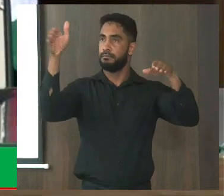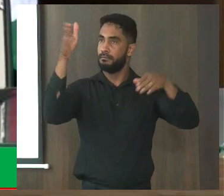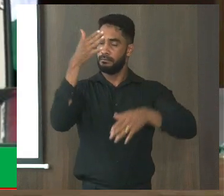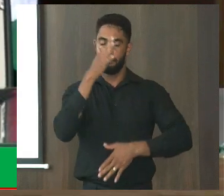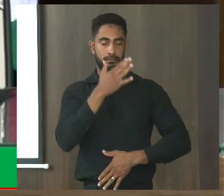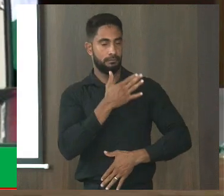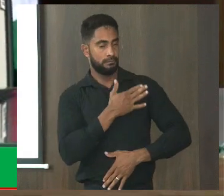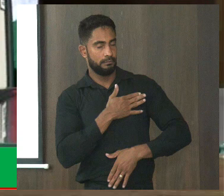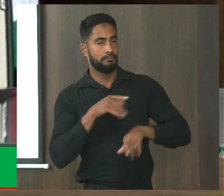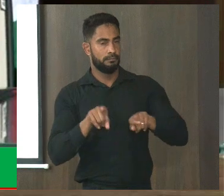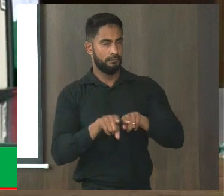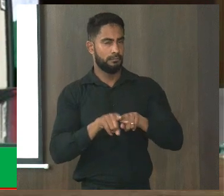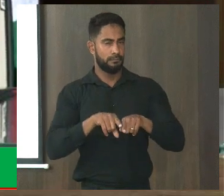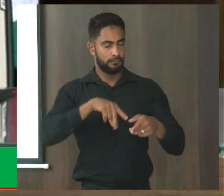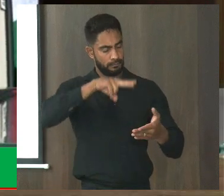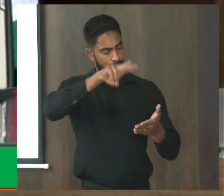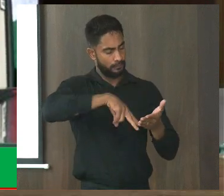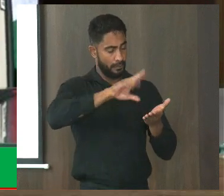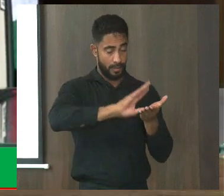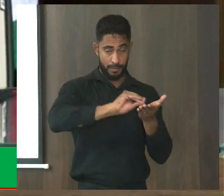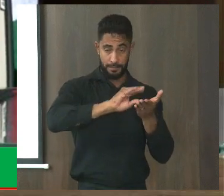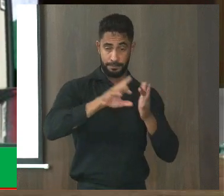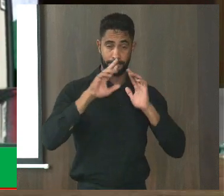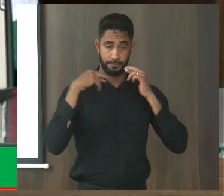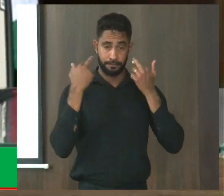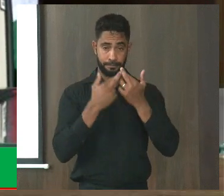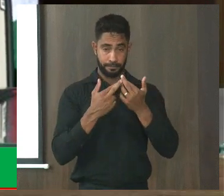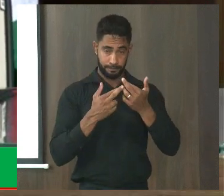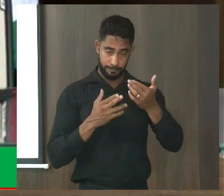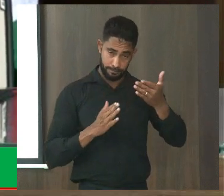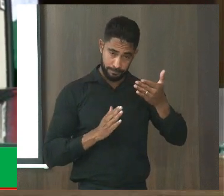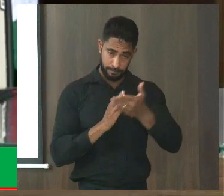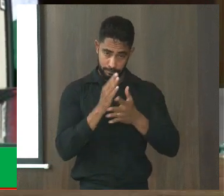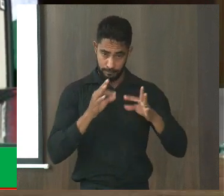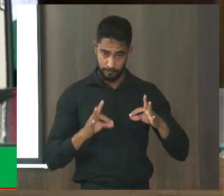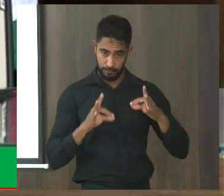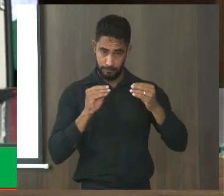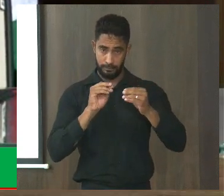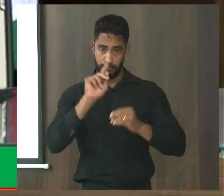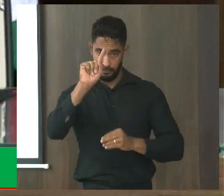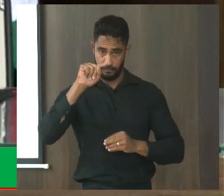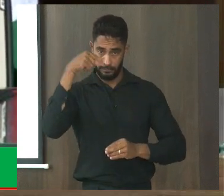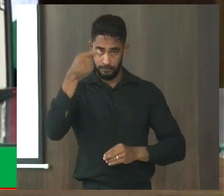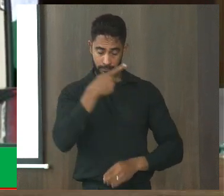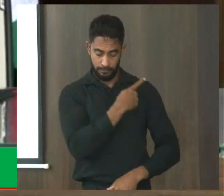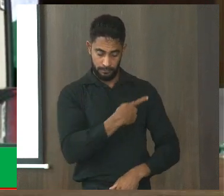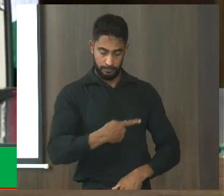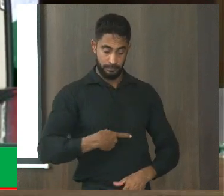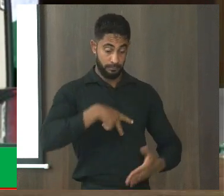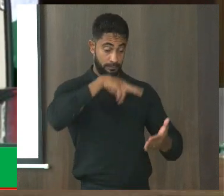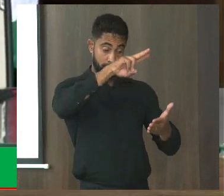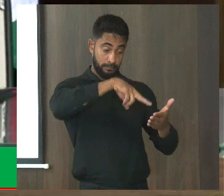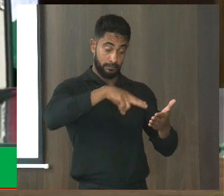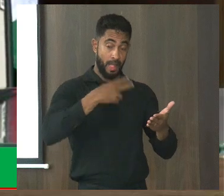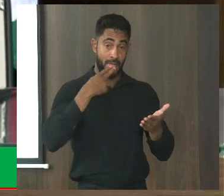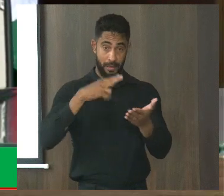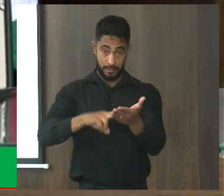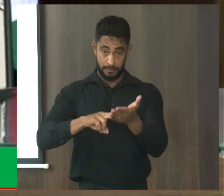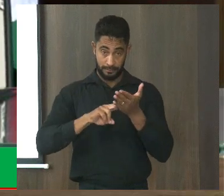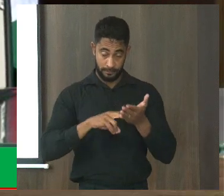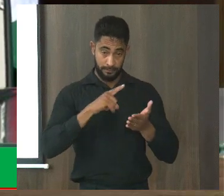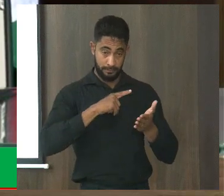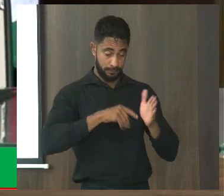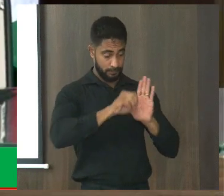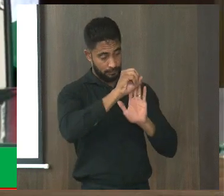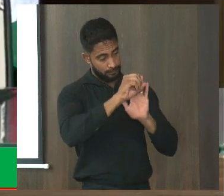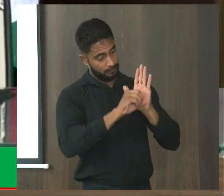Lida a ata da reunião anterior. Foi aprovada sem ressalvas. Logo depois, o senhor presidente solicitou a leitura das correspondências que constou de